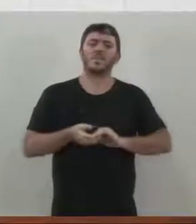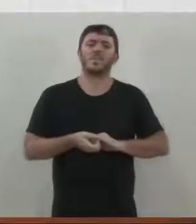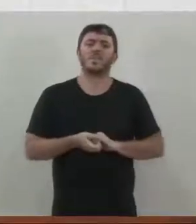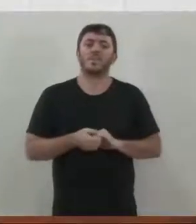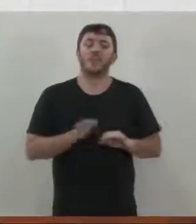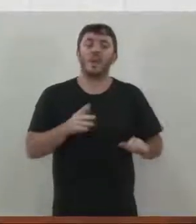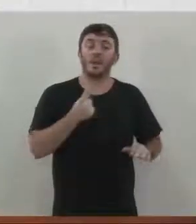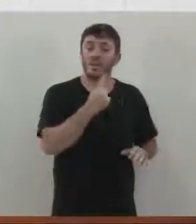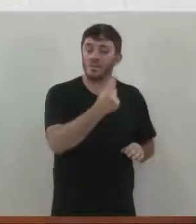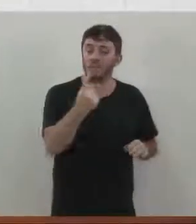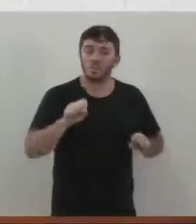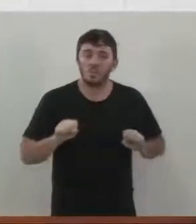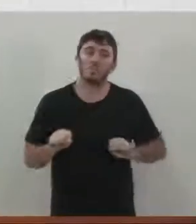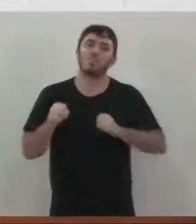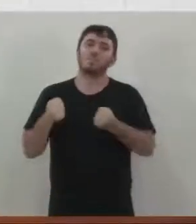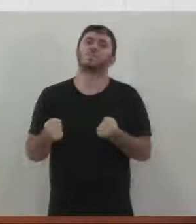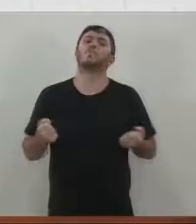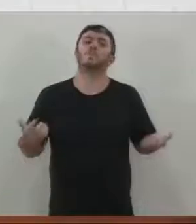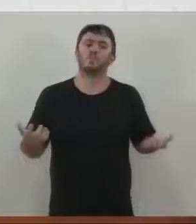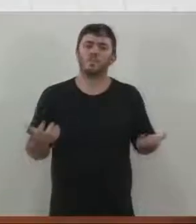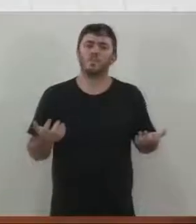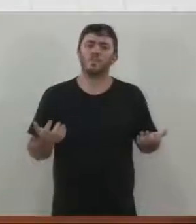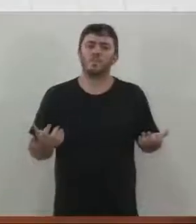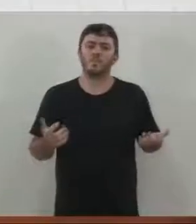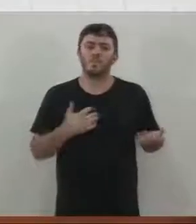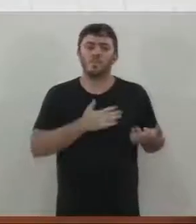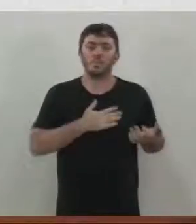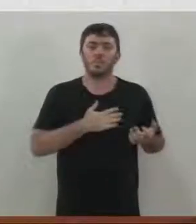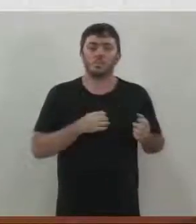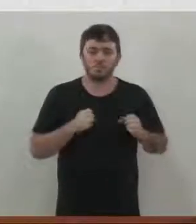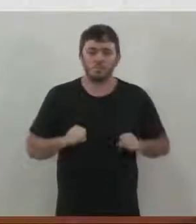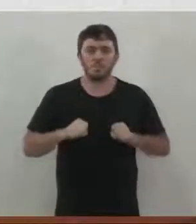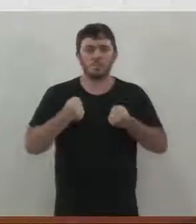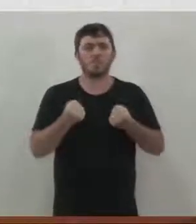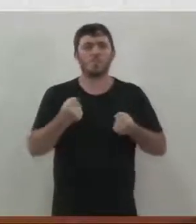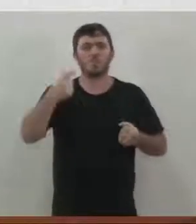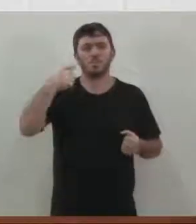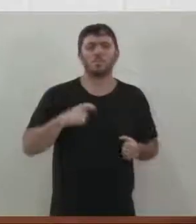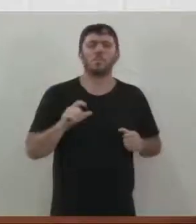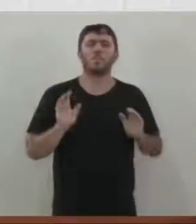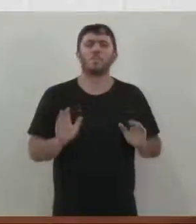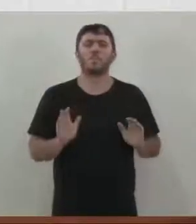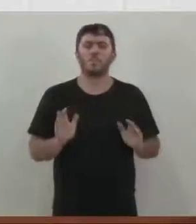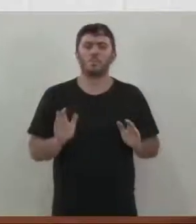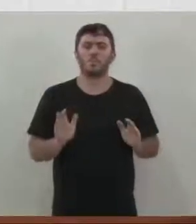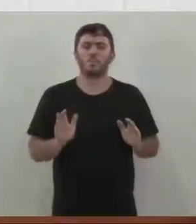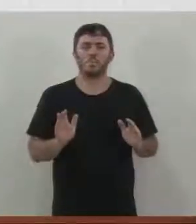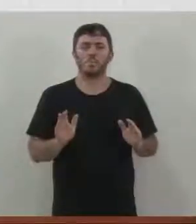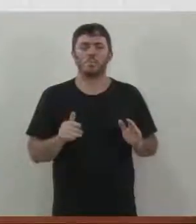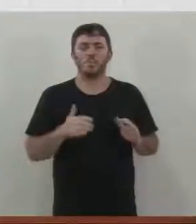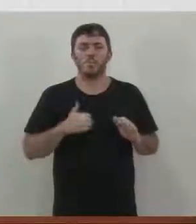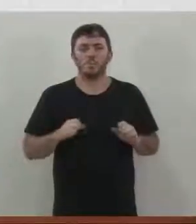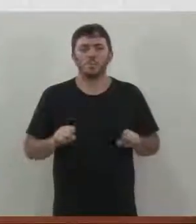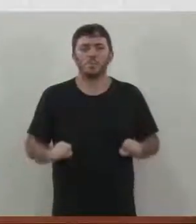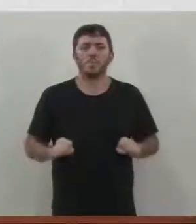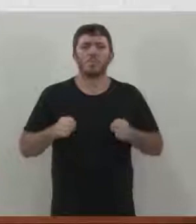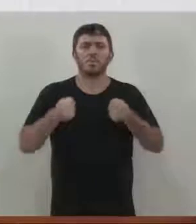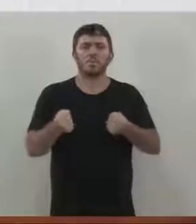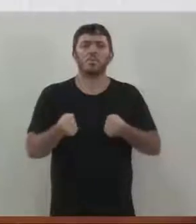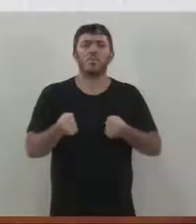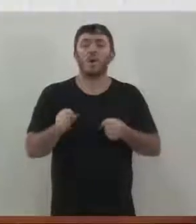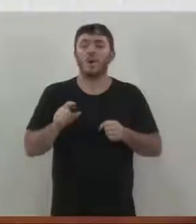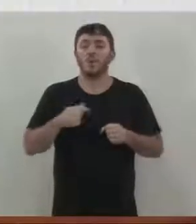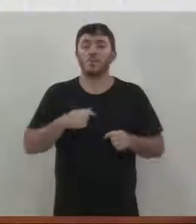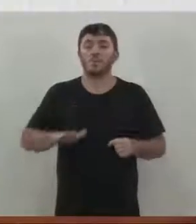Cada um defende o seu lado, eu defendo o meu lado, defendo o lado do meu candidato